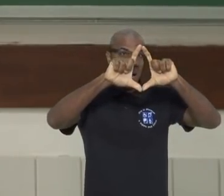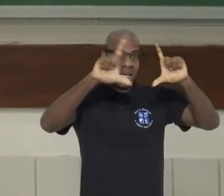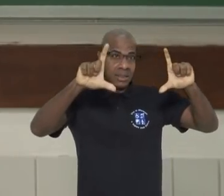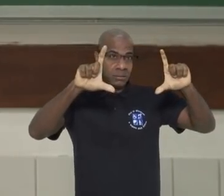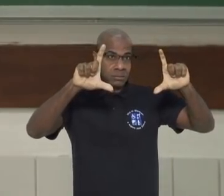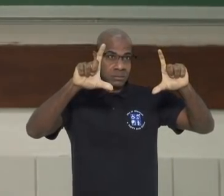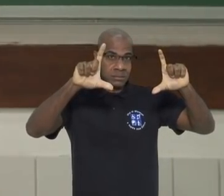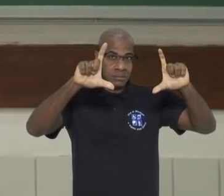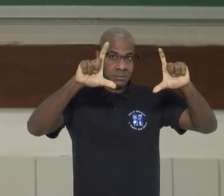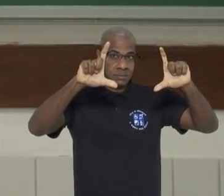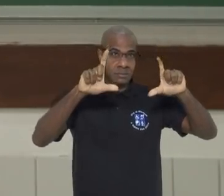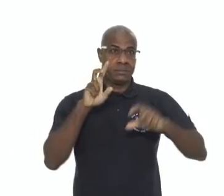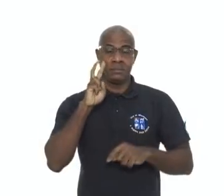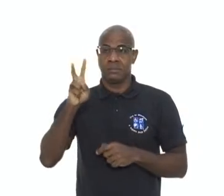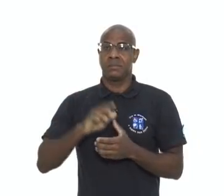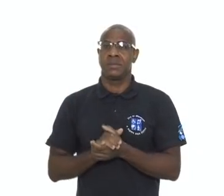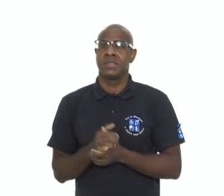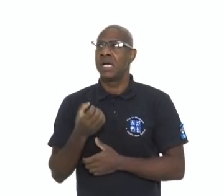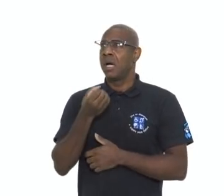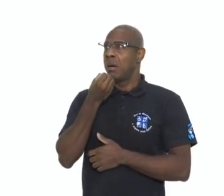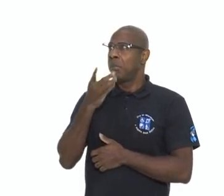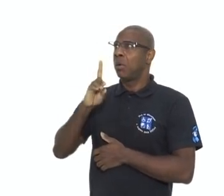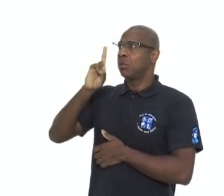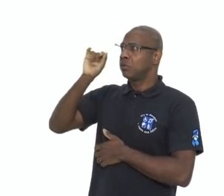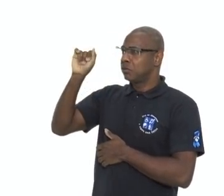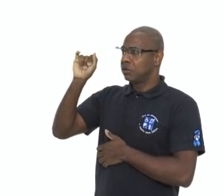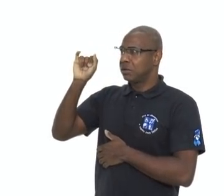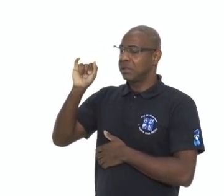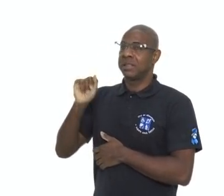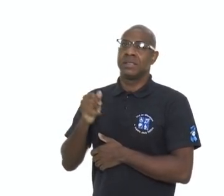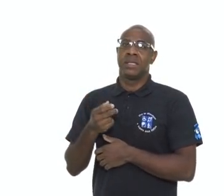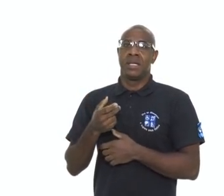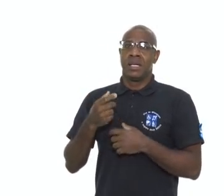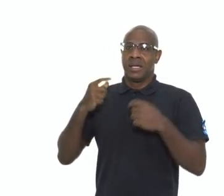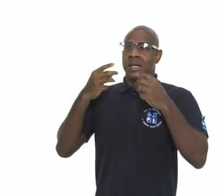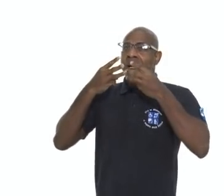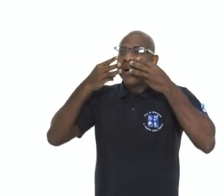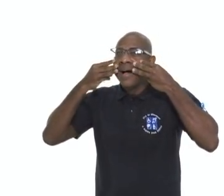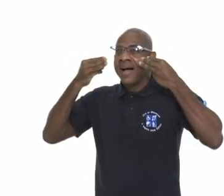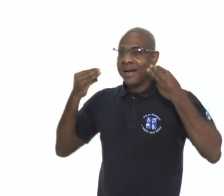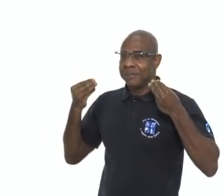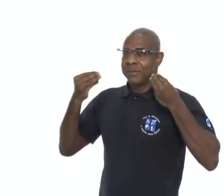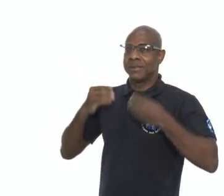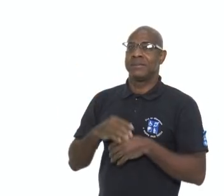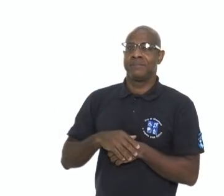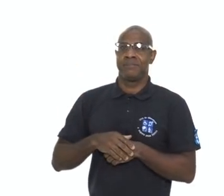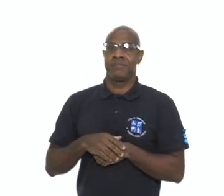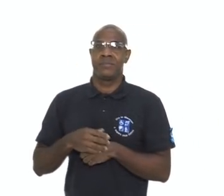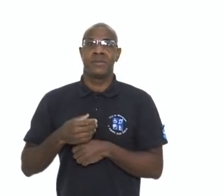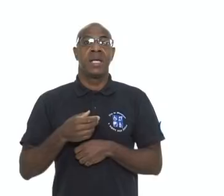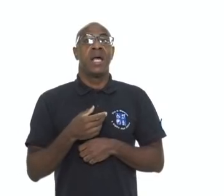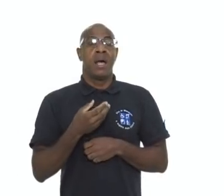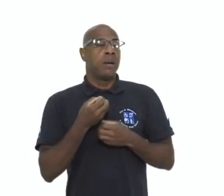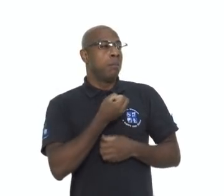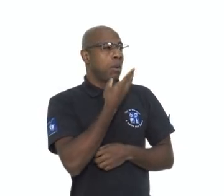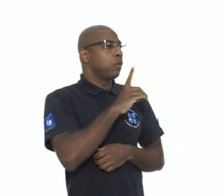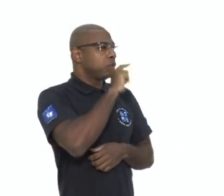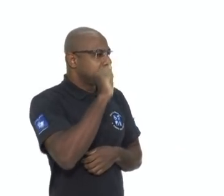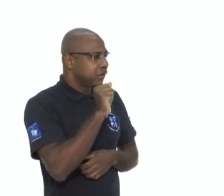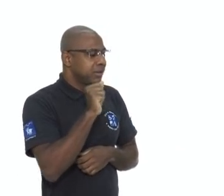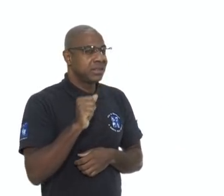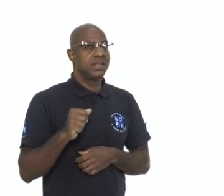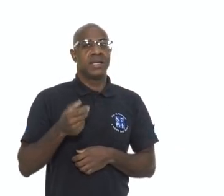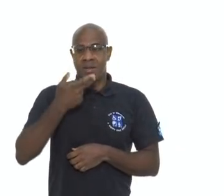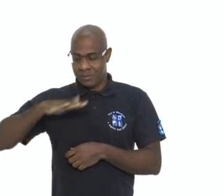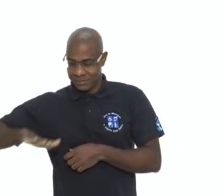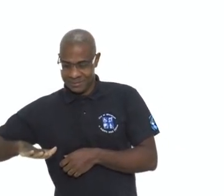acompanhar no vídeo. Bom dia, disse a raposa. Bom dia, respondeu polidamente o